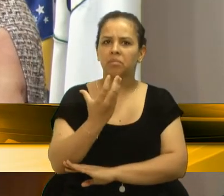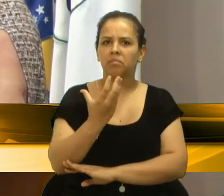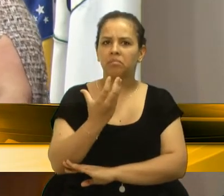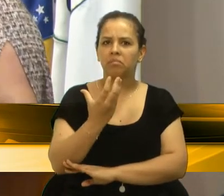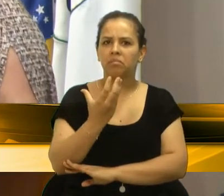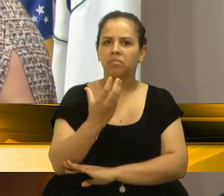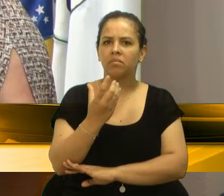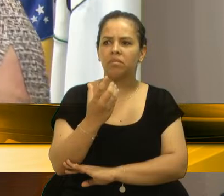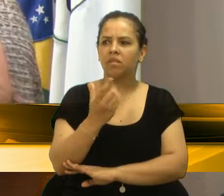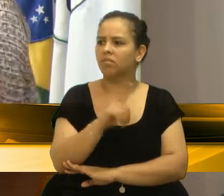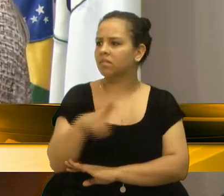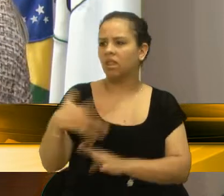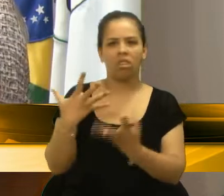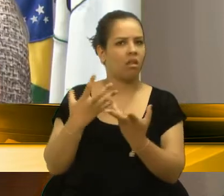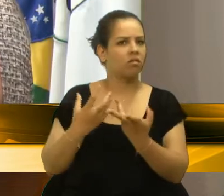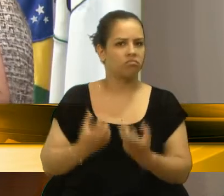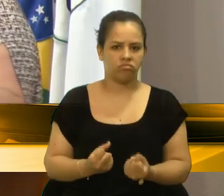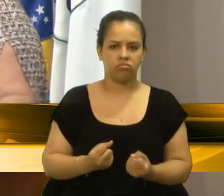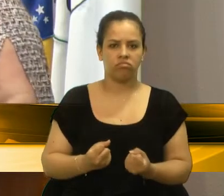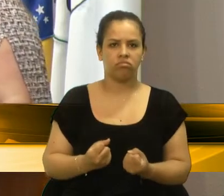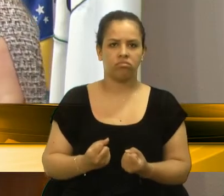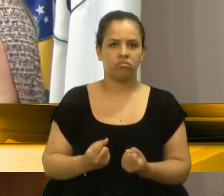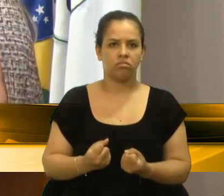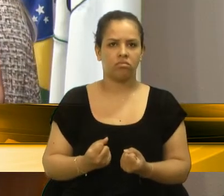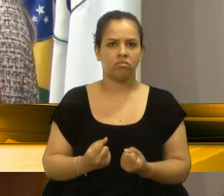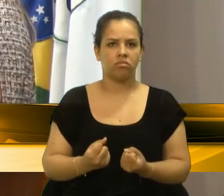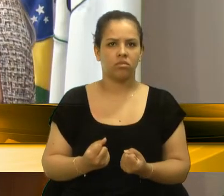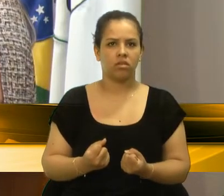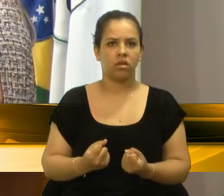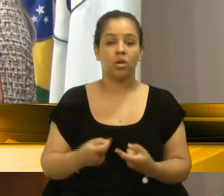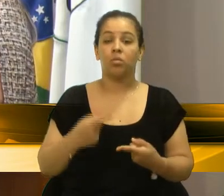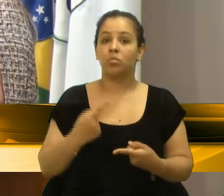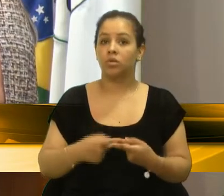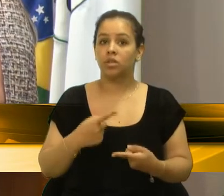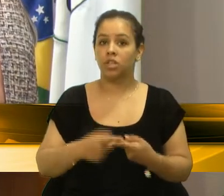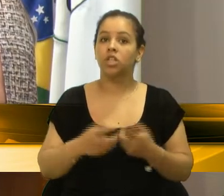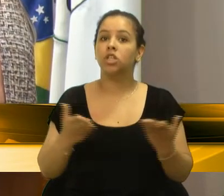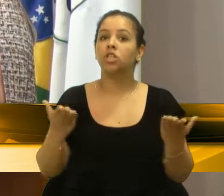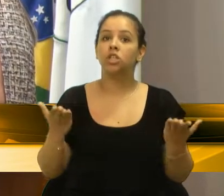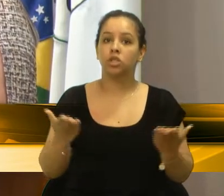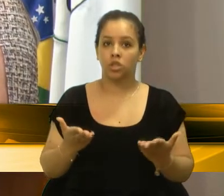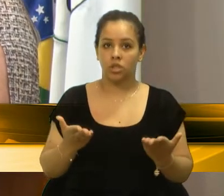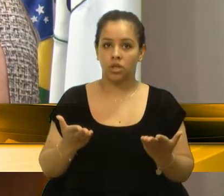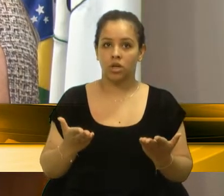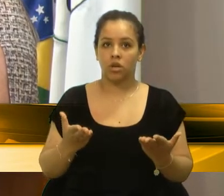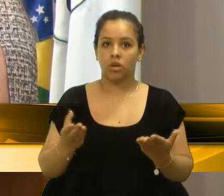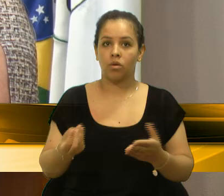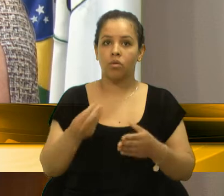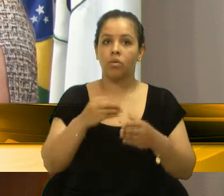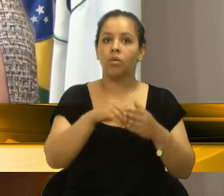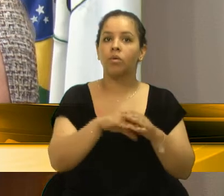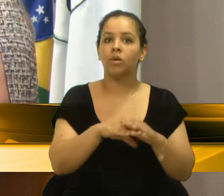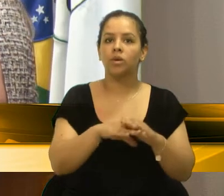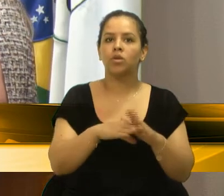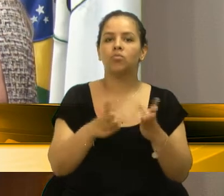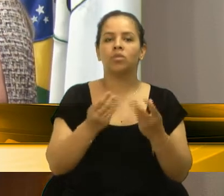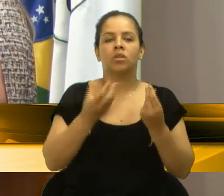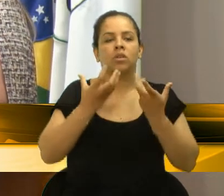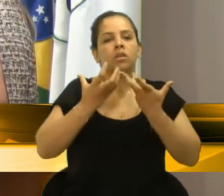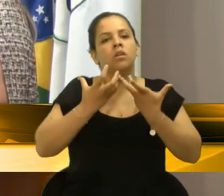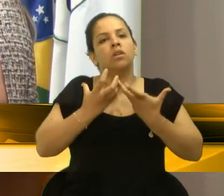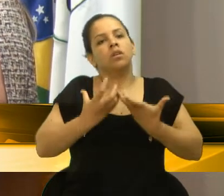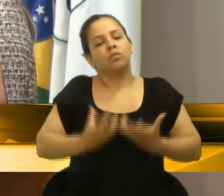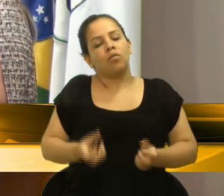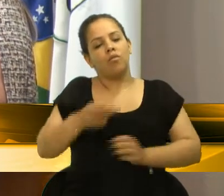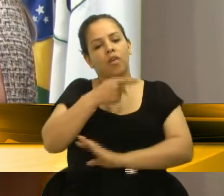inadmissível tal afirmativa, pois já na defesa prévia foi exaustivamente